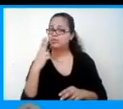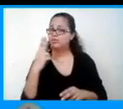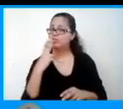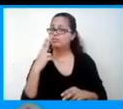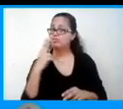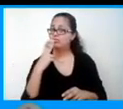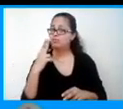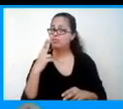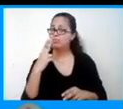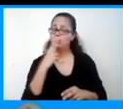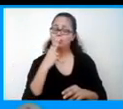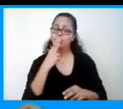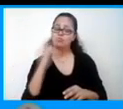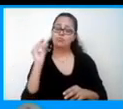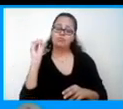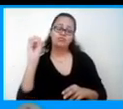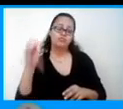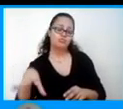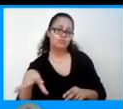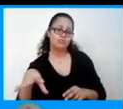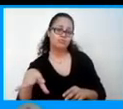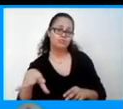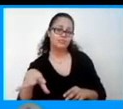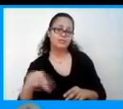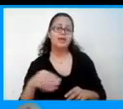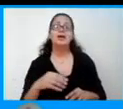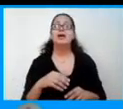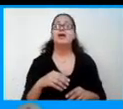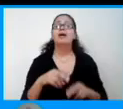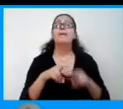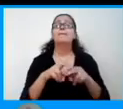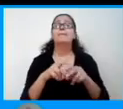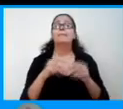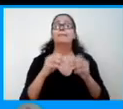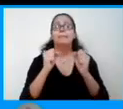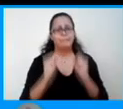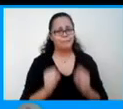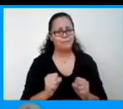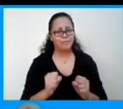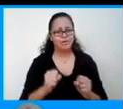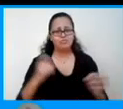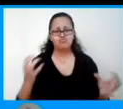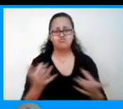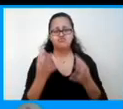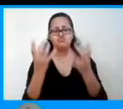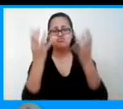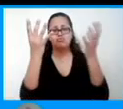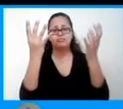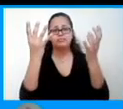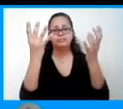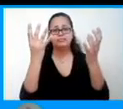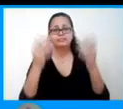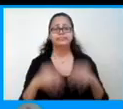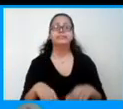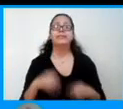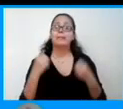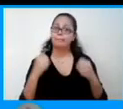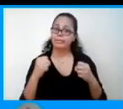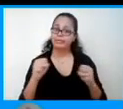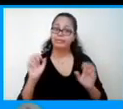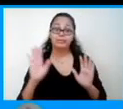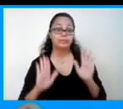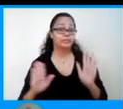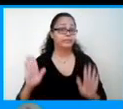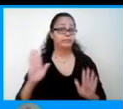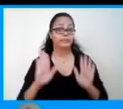mania, às vezes, de jogar a bituca do cigarro, e essa bituca pode causar um incêndio, né? A gente tem que tomar muito cuidado com essas questões e a gente